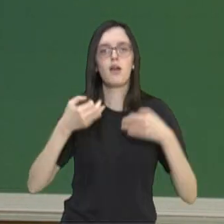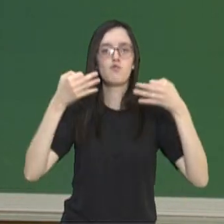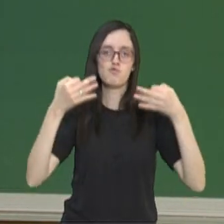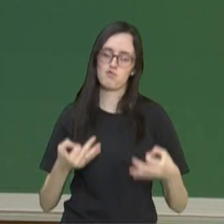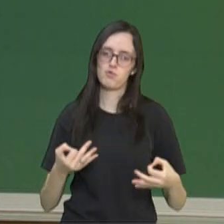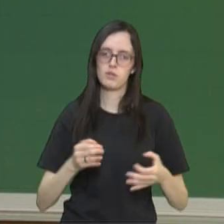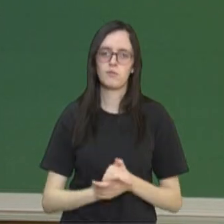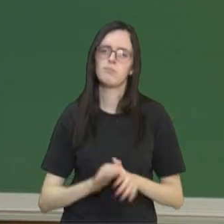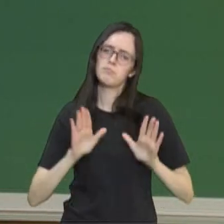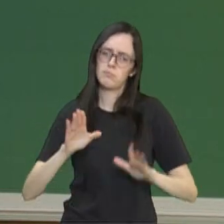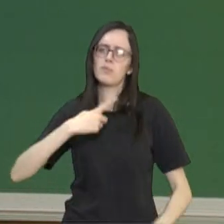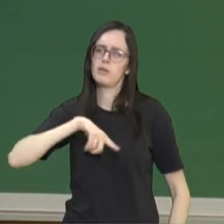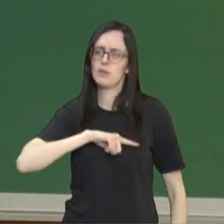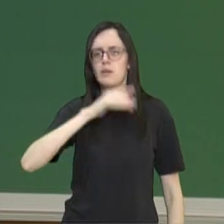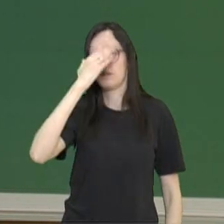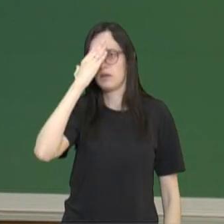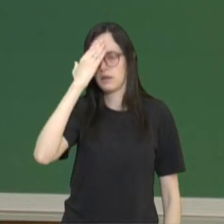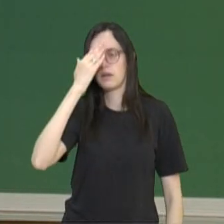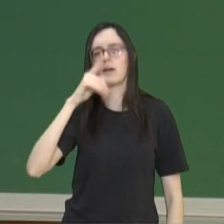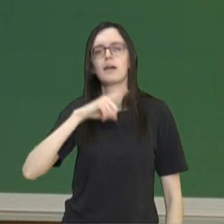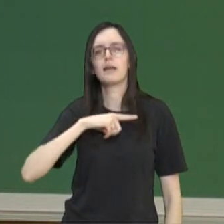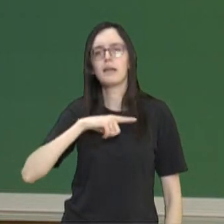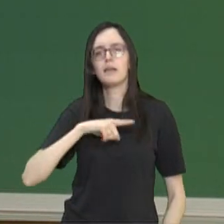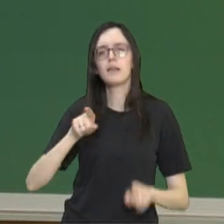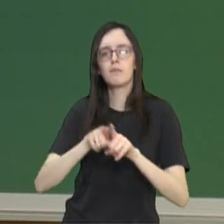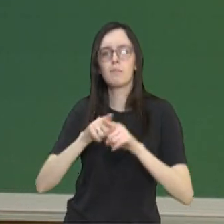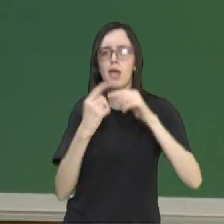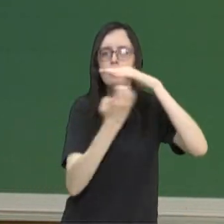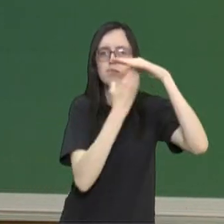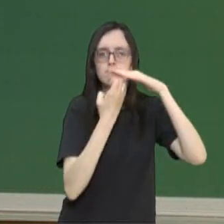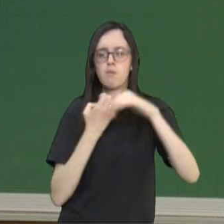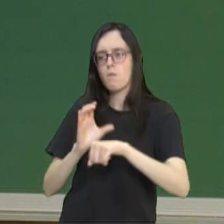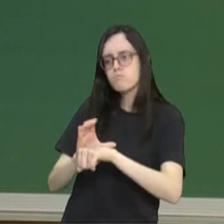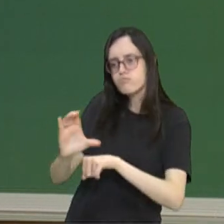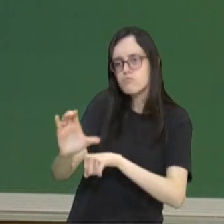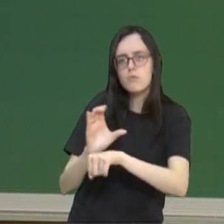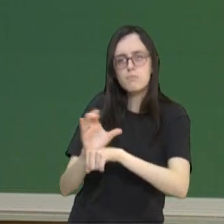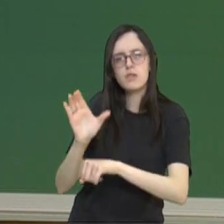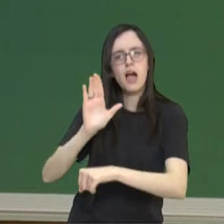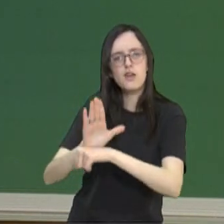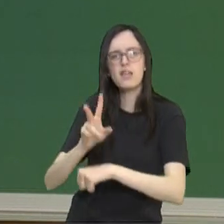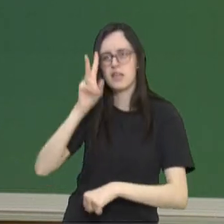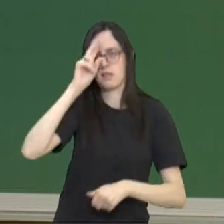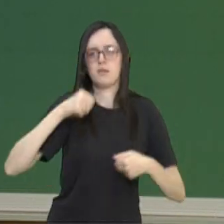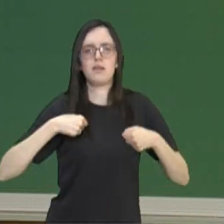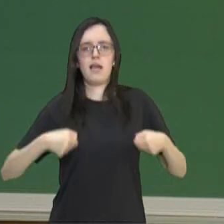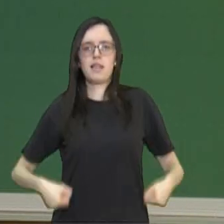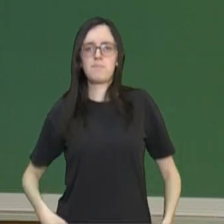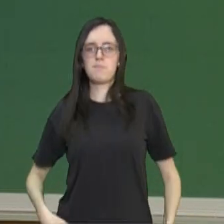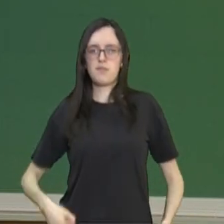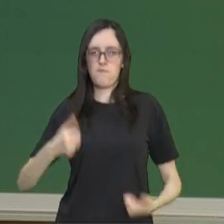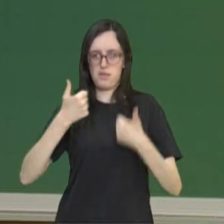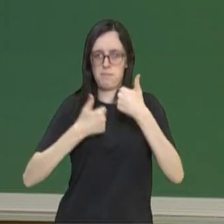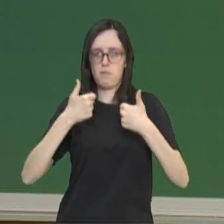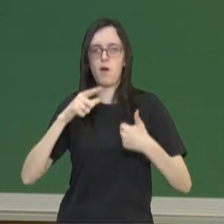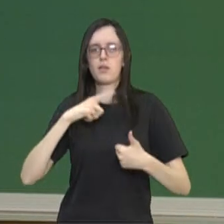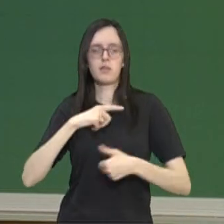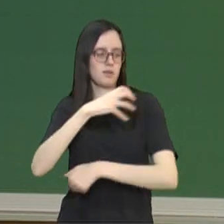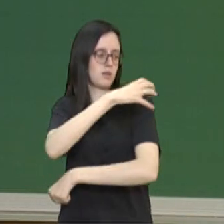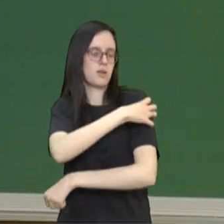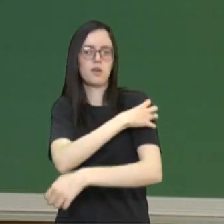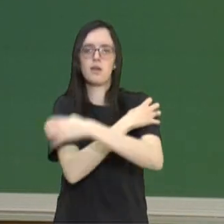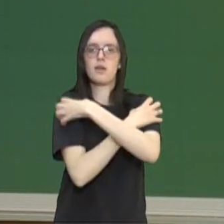vai fazendo com que haja essa igualdade, né? Lembra que a gente já viu sobre igualdade, equidade, né? Então, vai